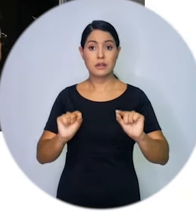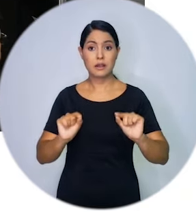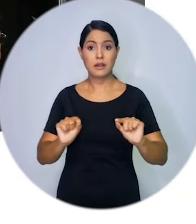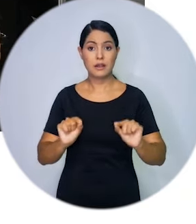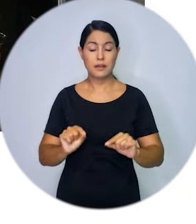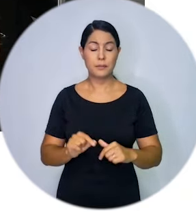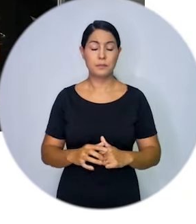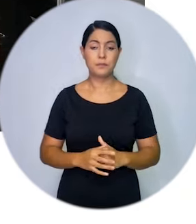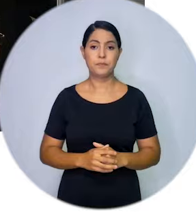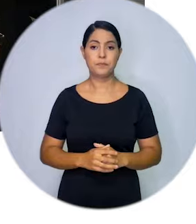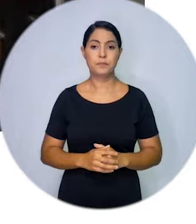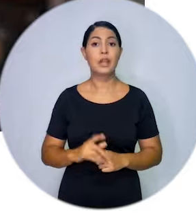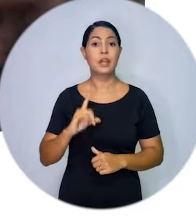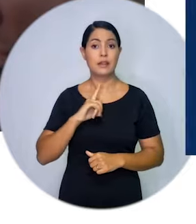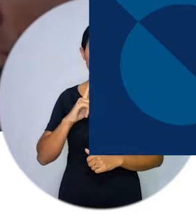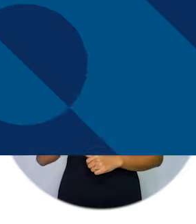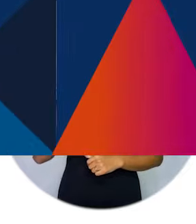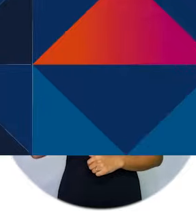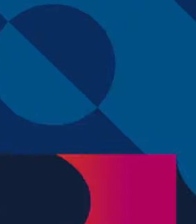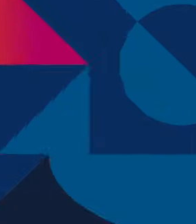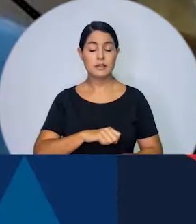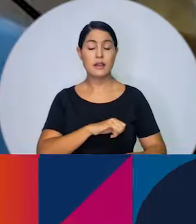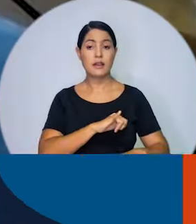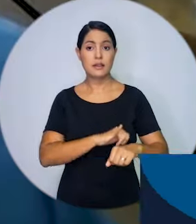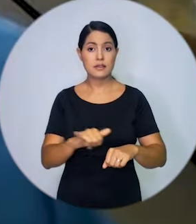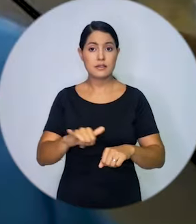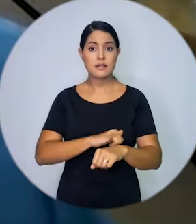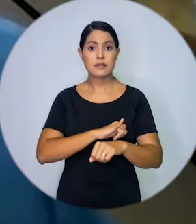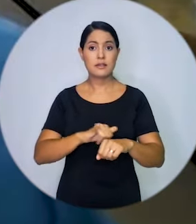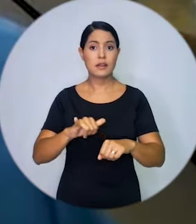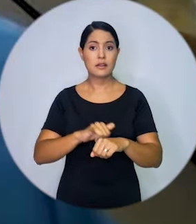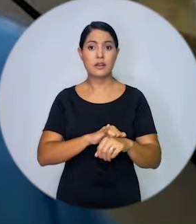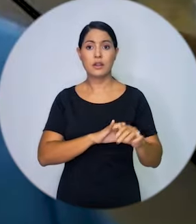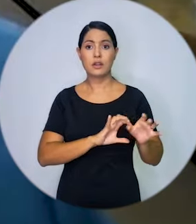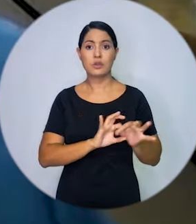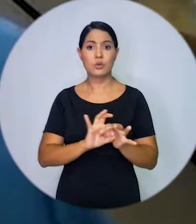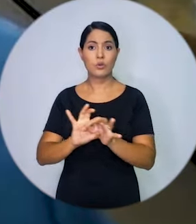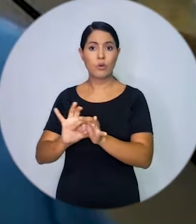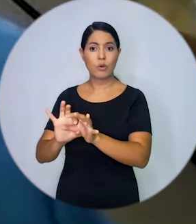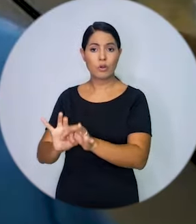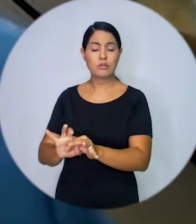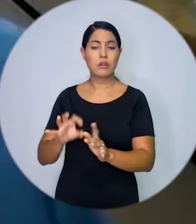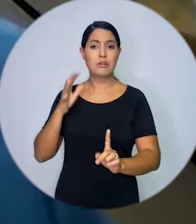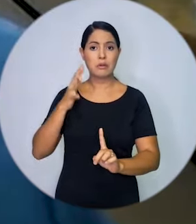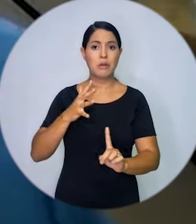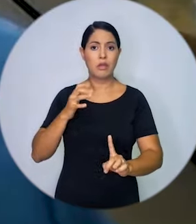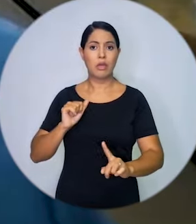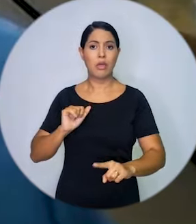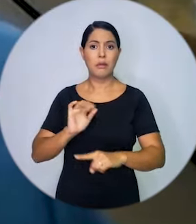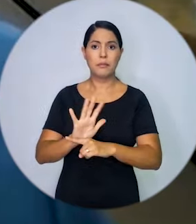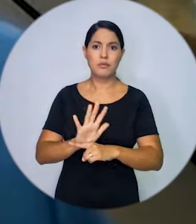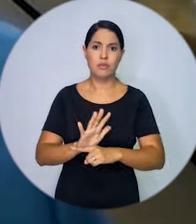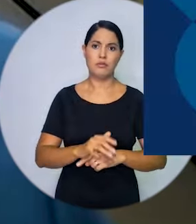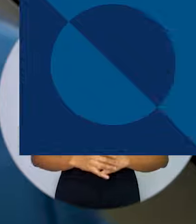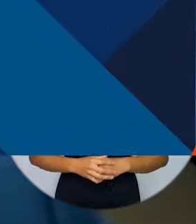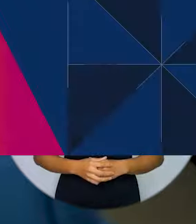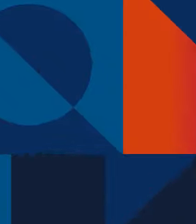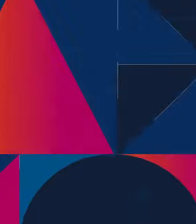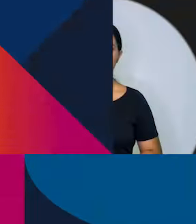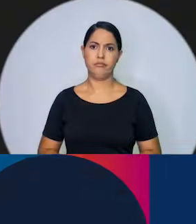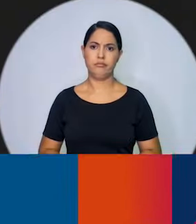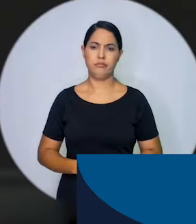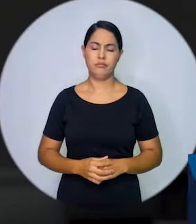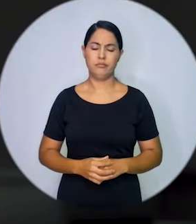obstem de criar tipo de mecanismos que impeçam a livre manifestação dos